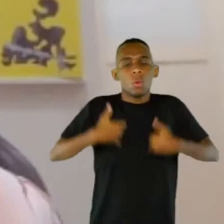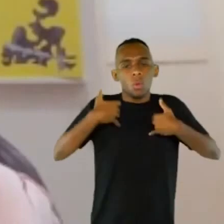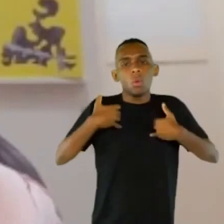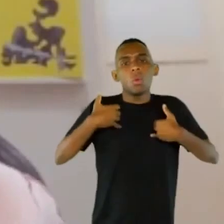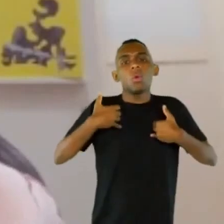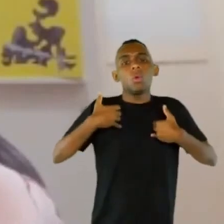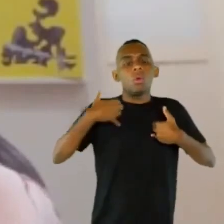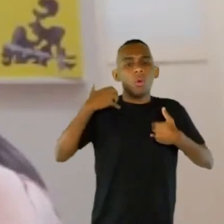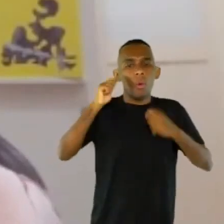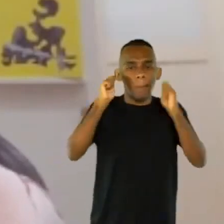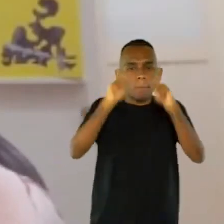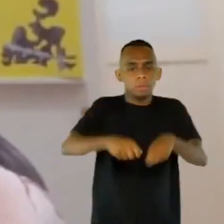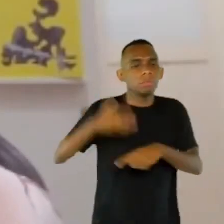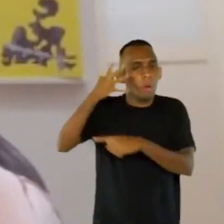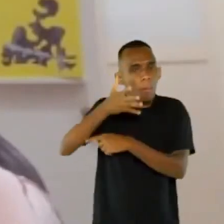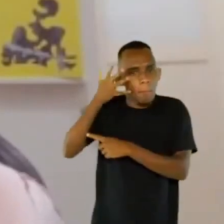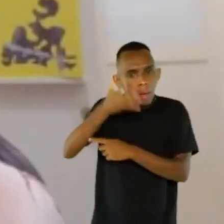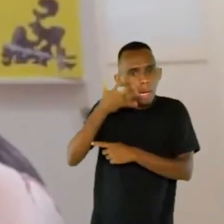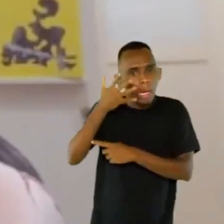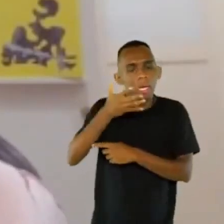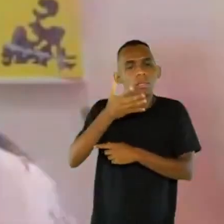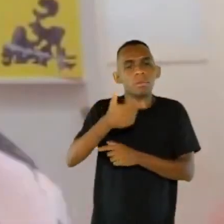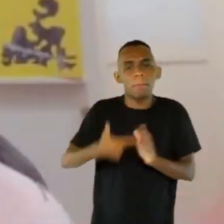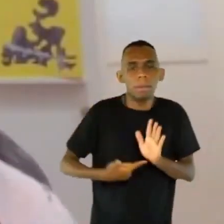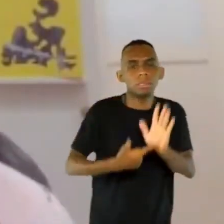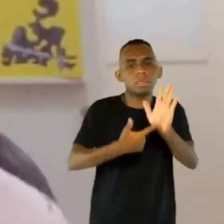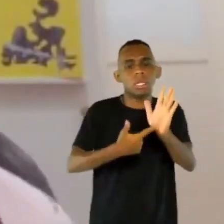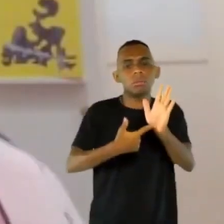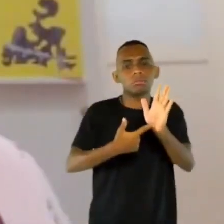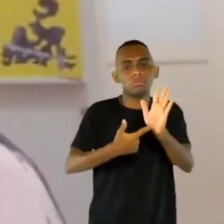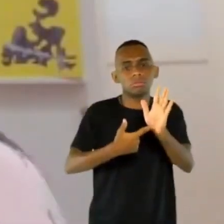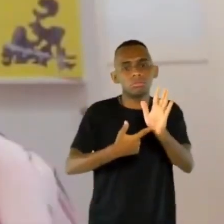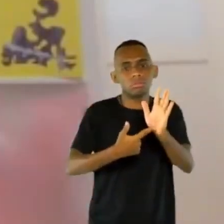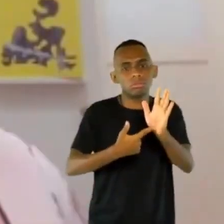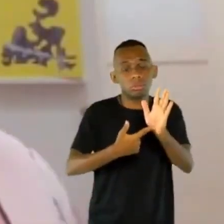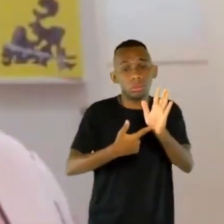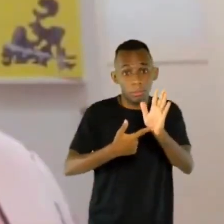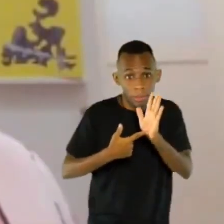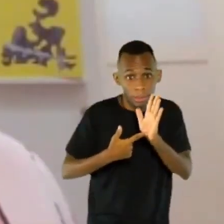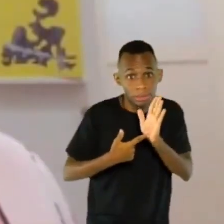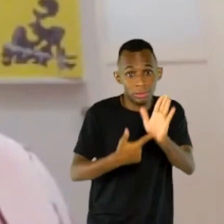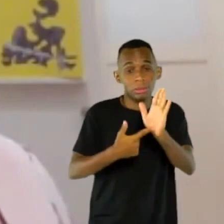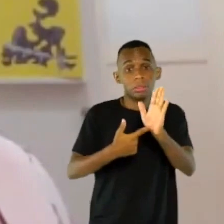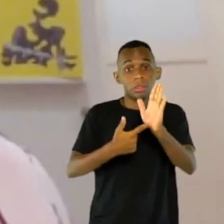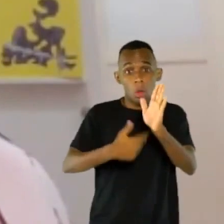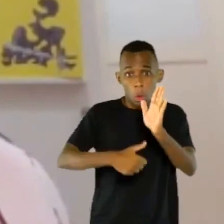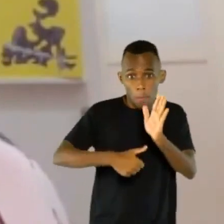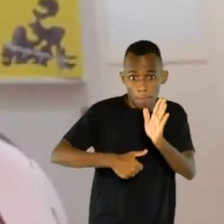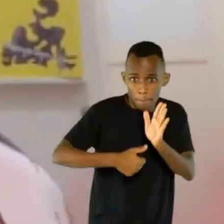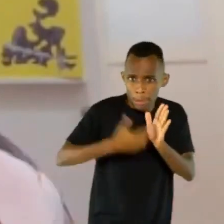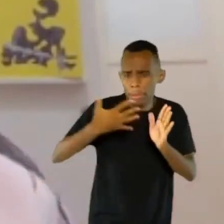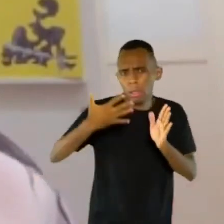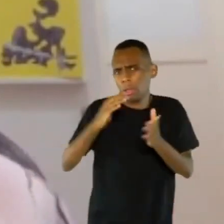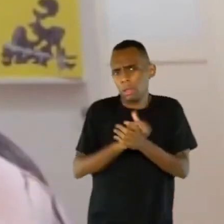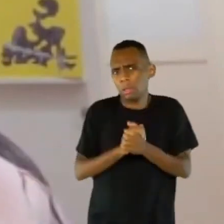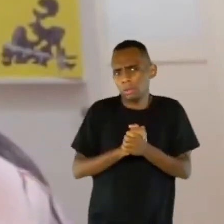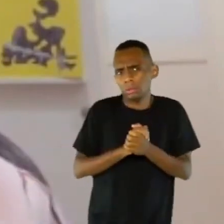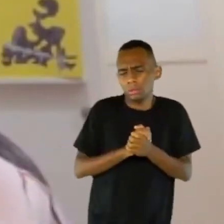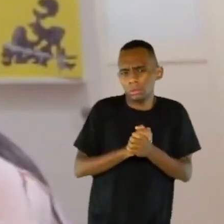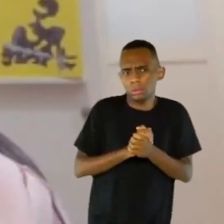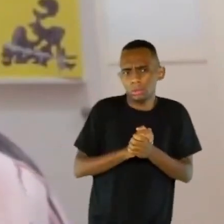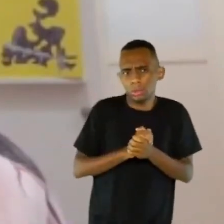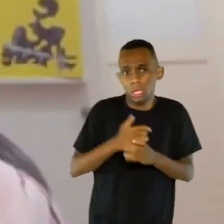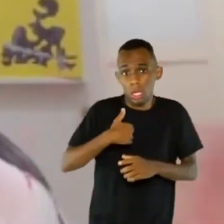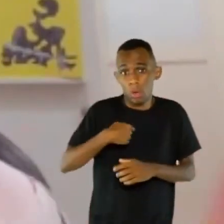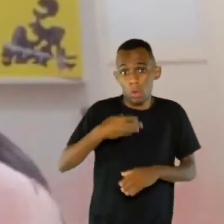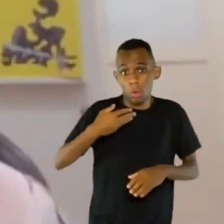aqui o lançamento está aqui lançando, na verdade, esse é um dos primeiros eventos que eu participo no